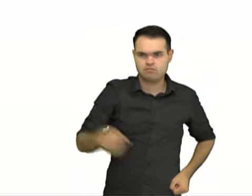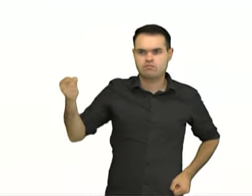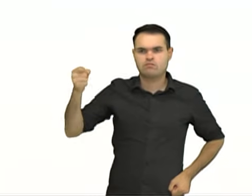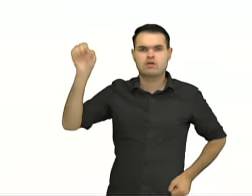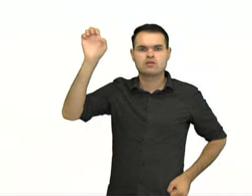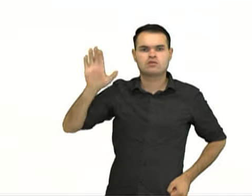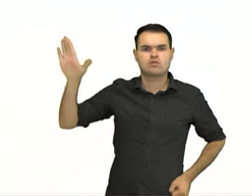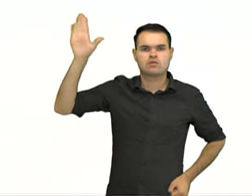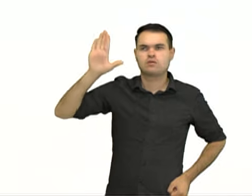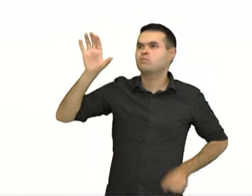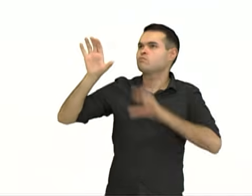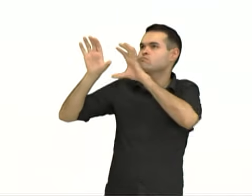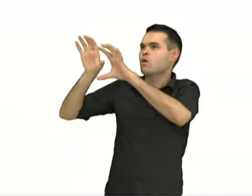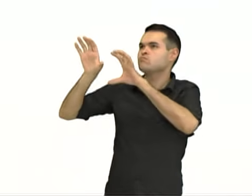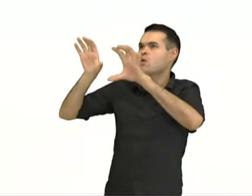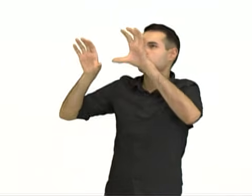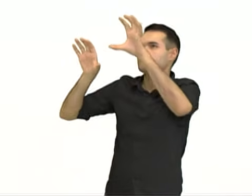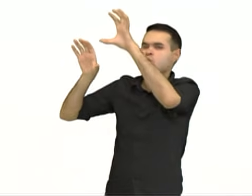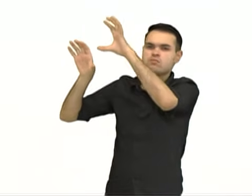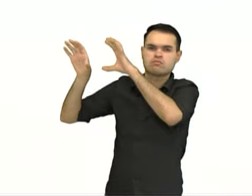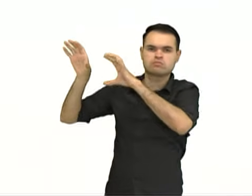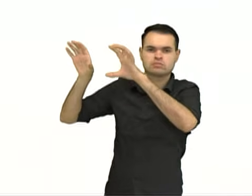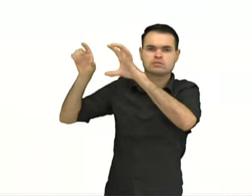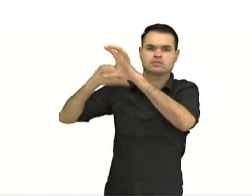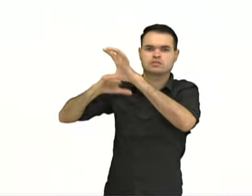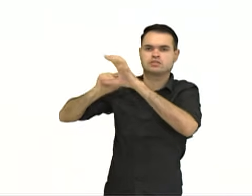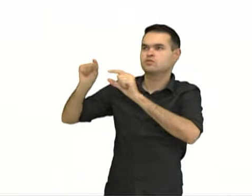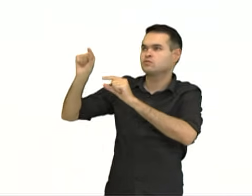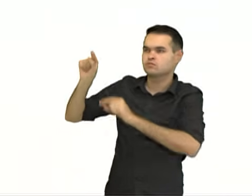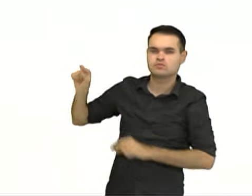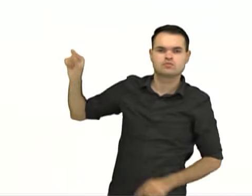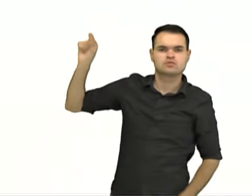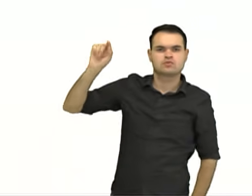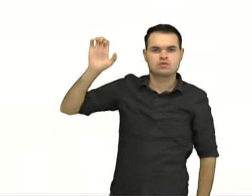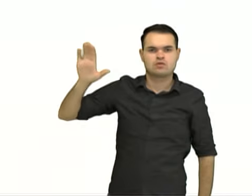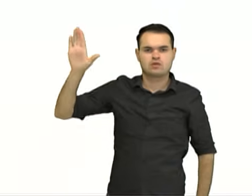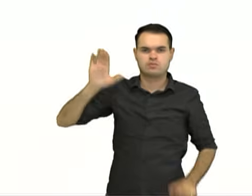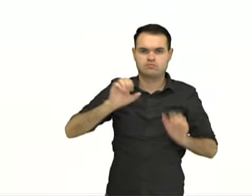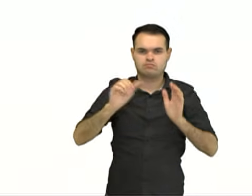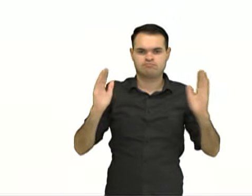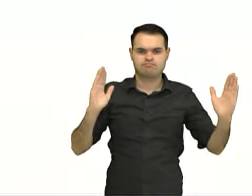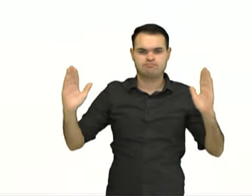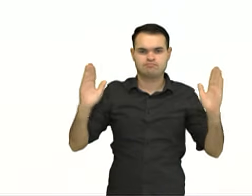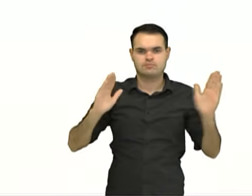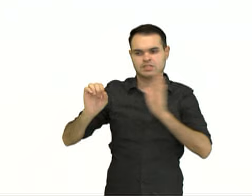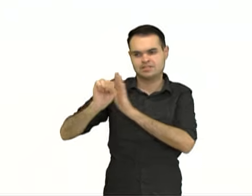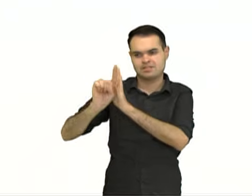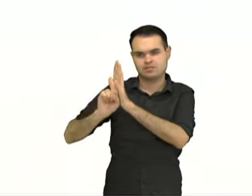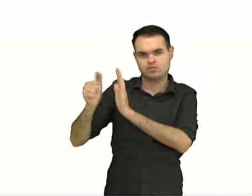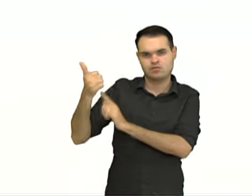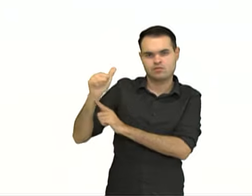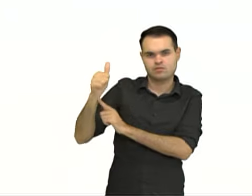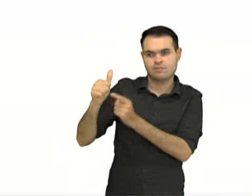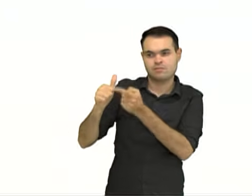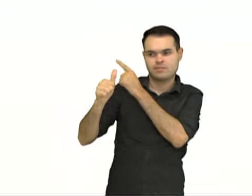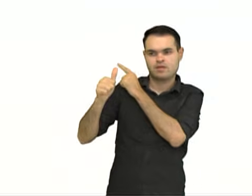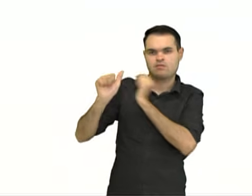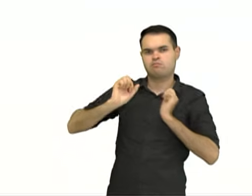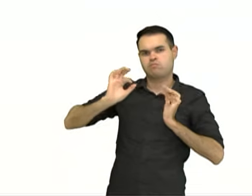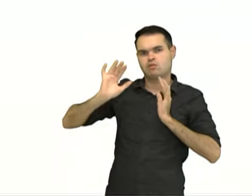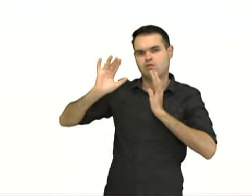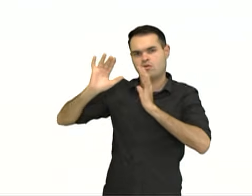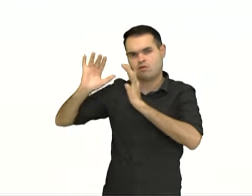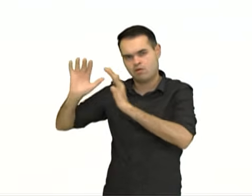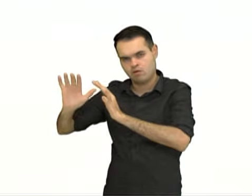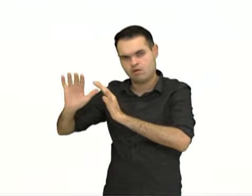organizadas ali nos estados europeus, né, nas regiões da Europa. Entre o século XI, a gente vai ter a primeira cruzada, se